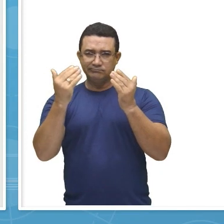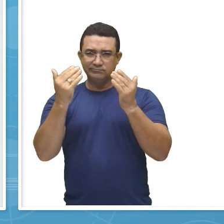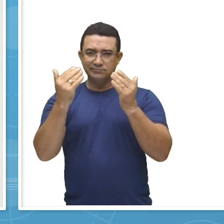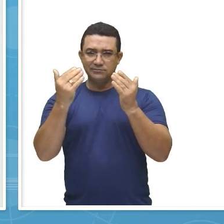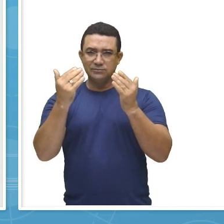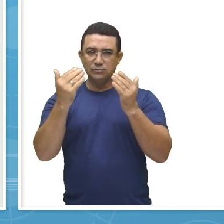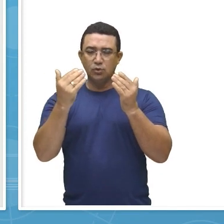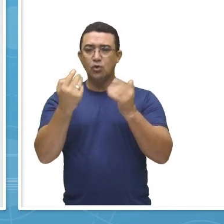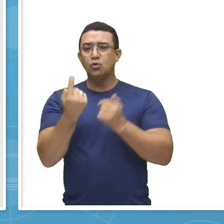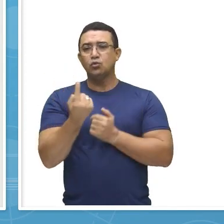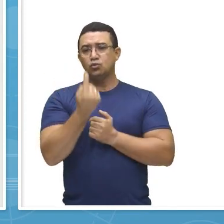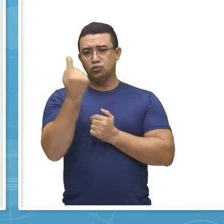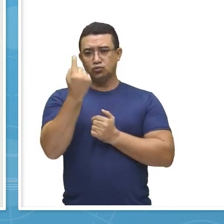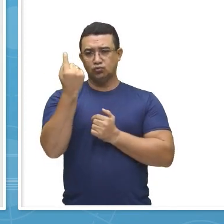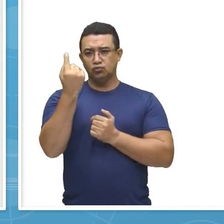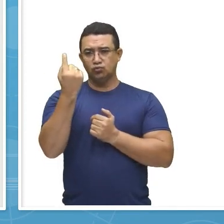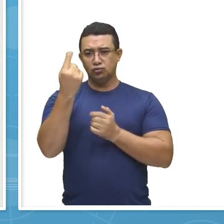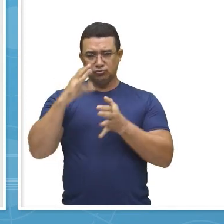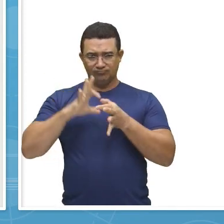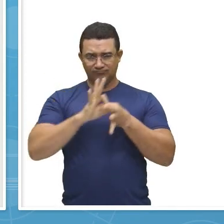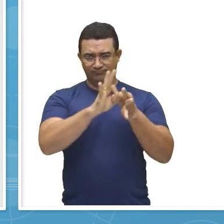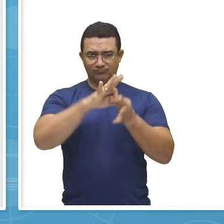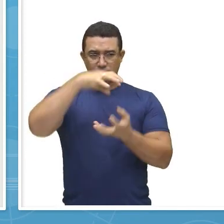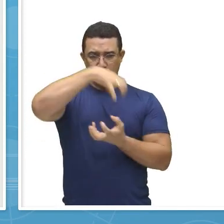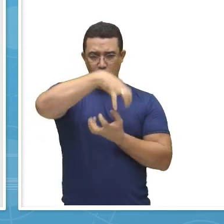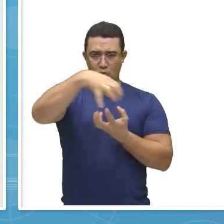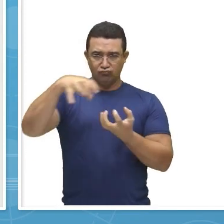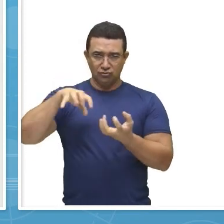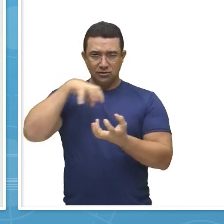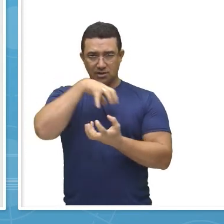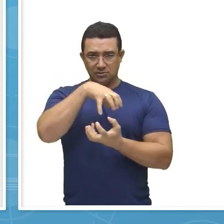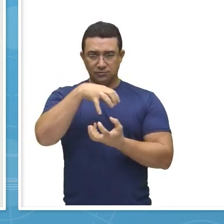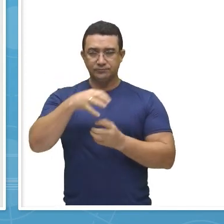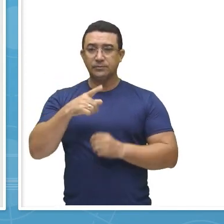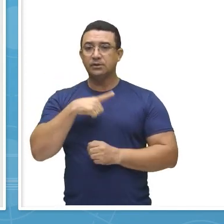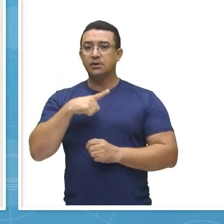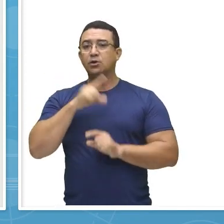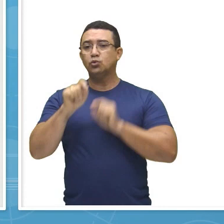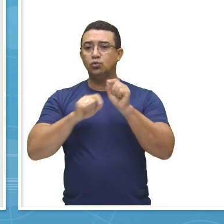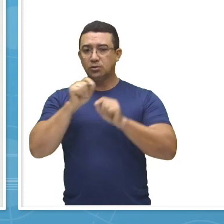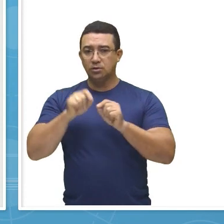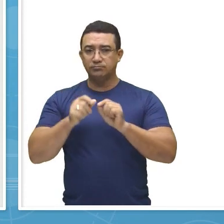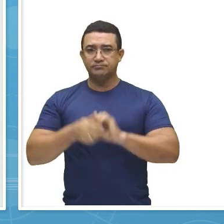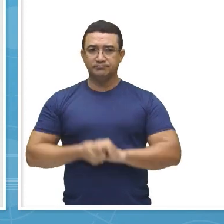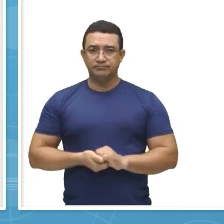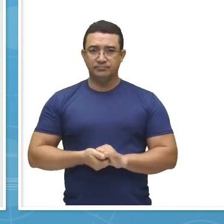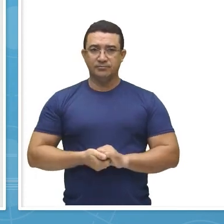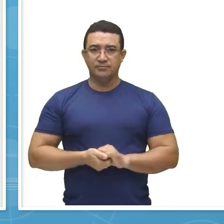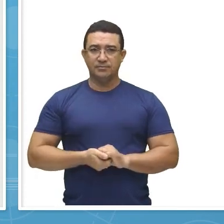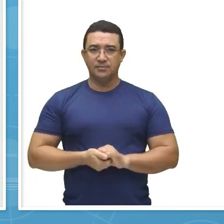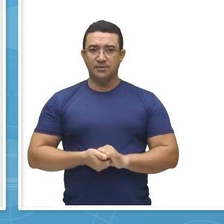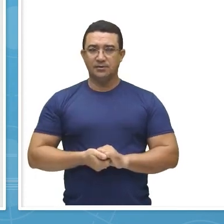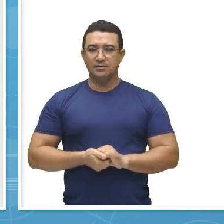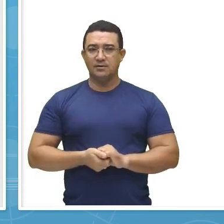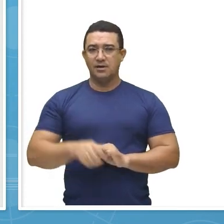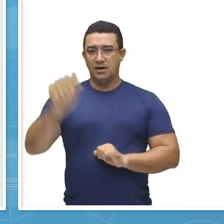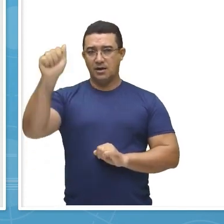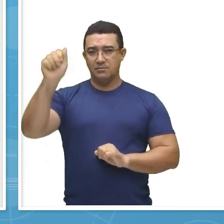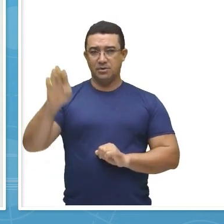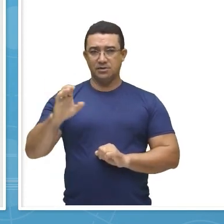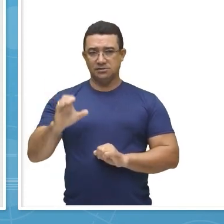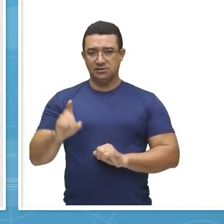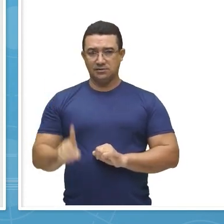esse único continente, tá bom? E aí nós temos as alternativas. Nós temos aí na letra